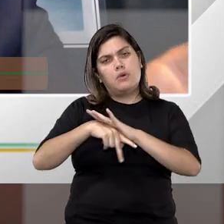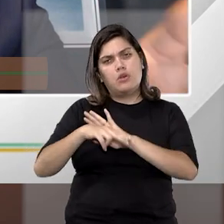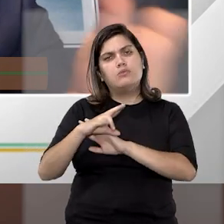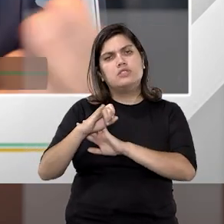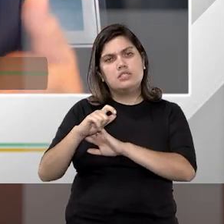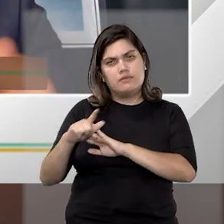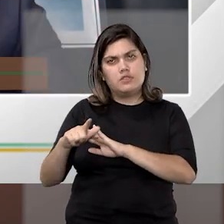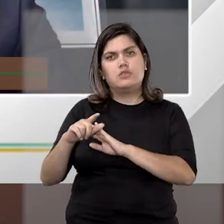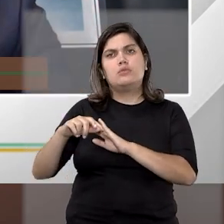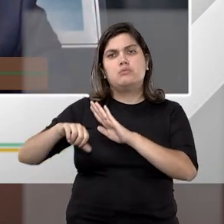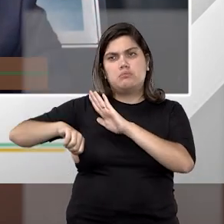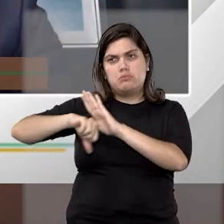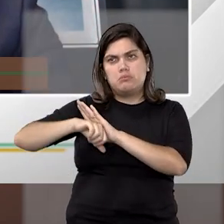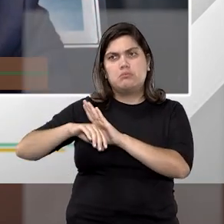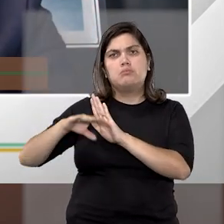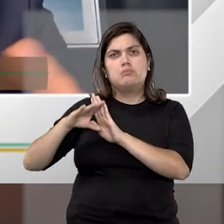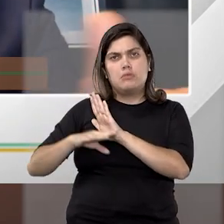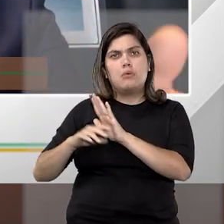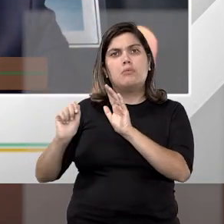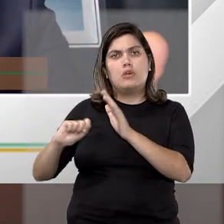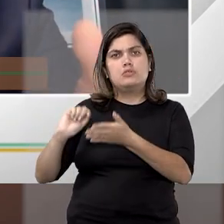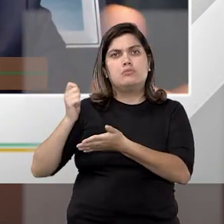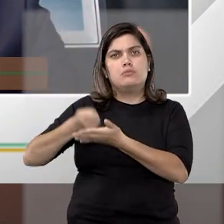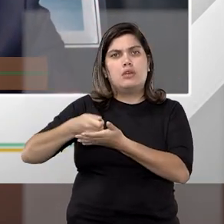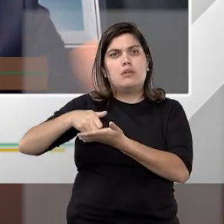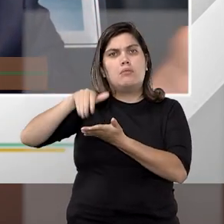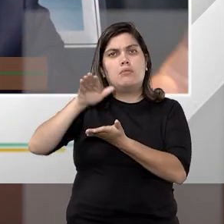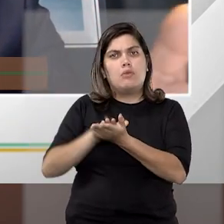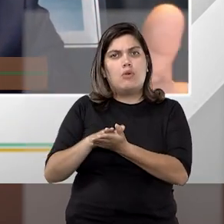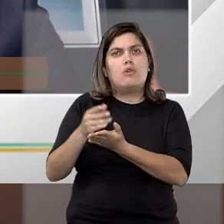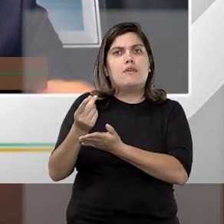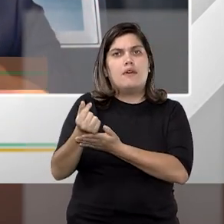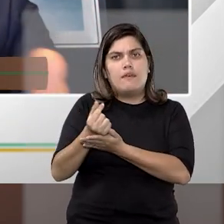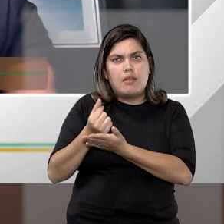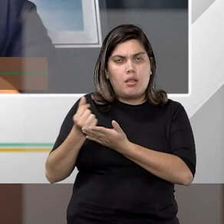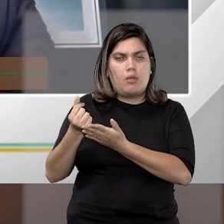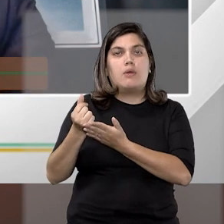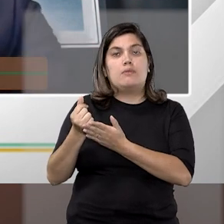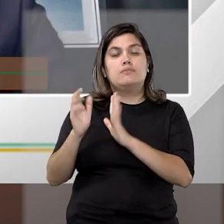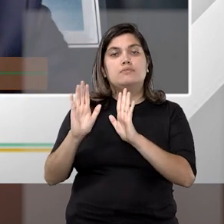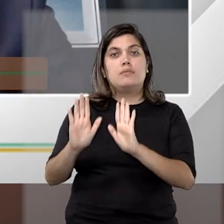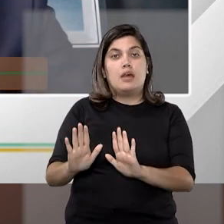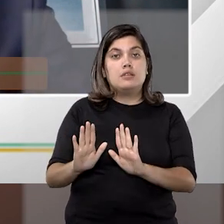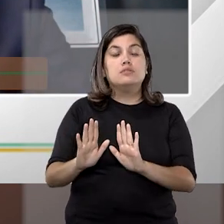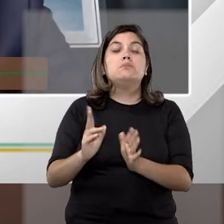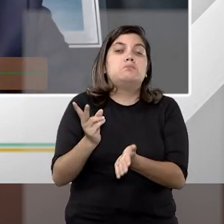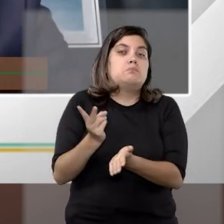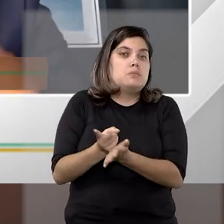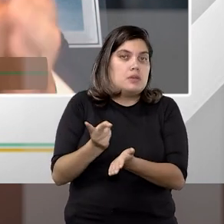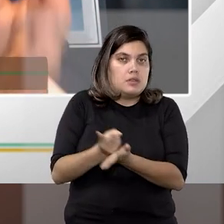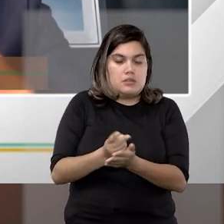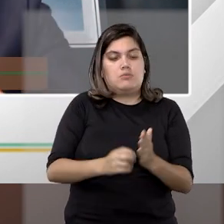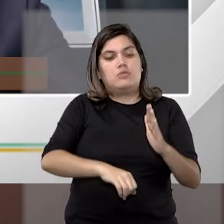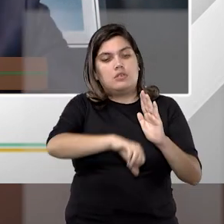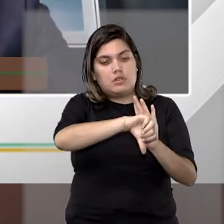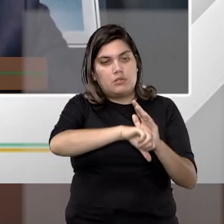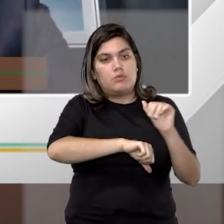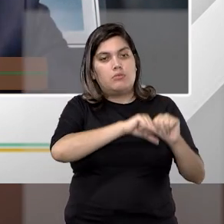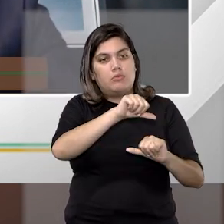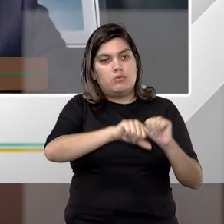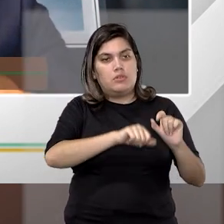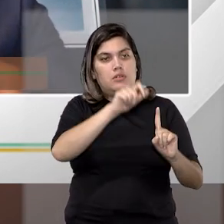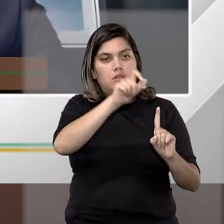composição civil uma transação penal poderia arredondado o pagamento de uma multa de valor não são pecuniária o